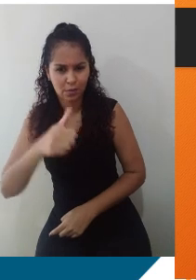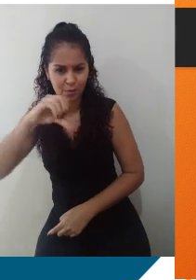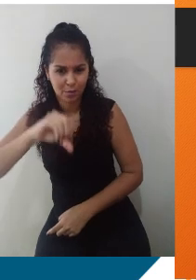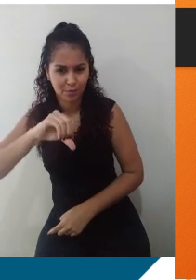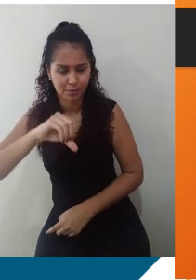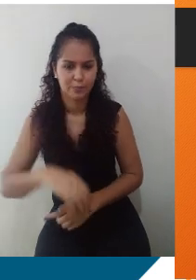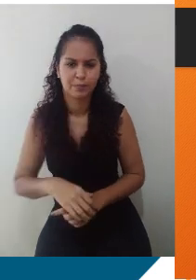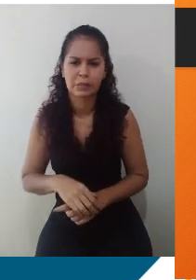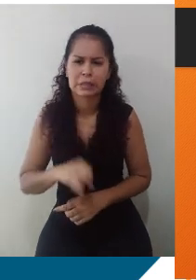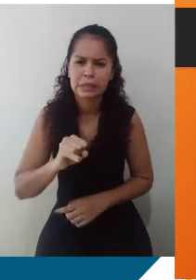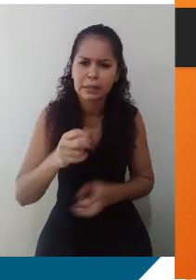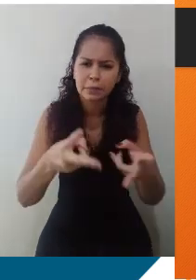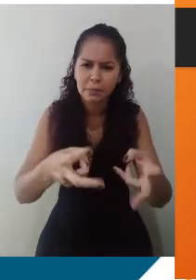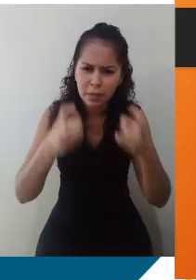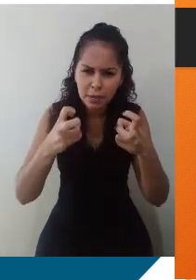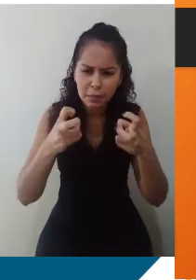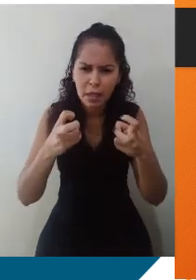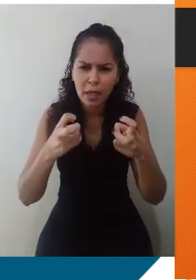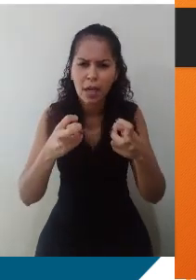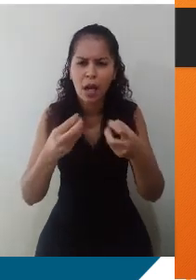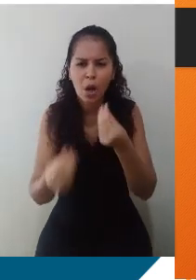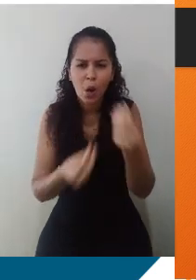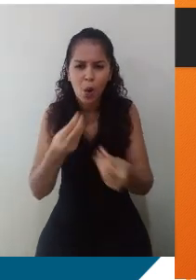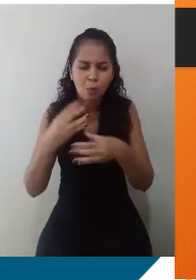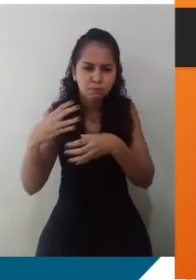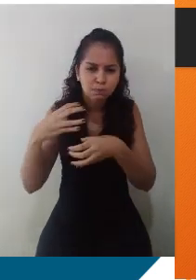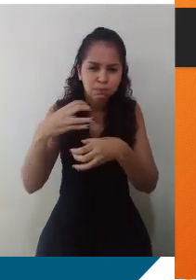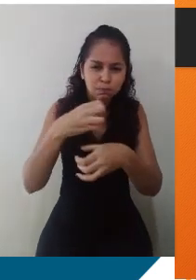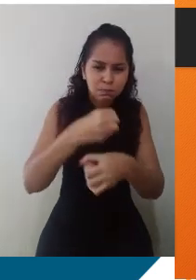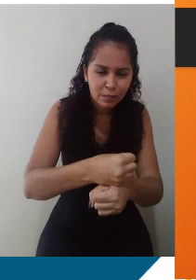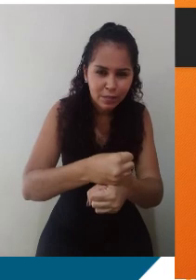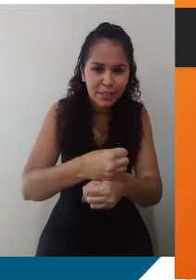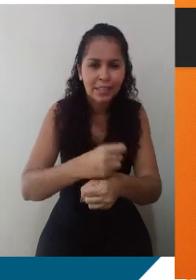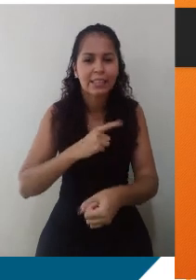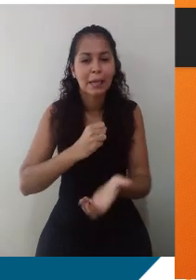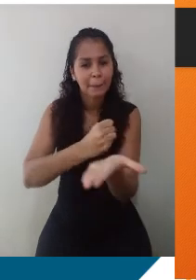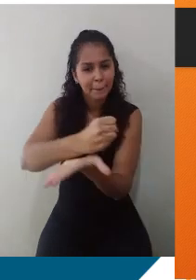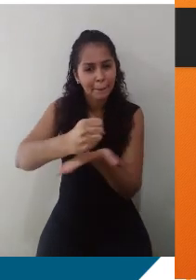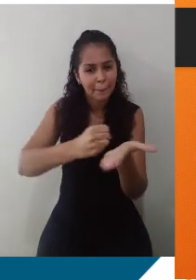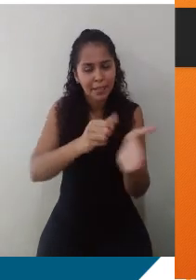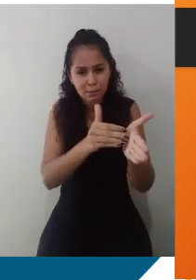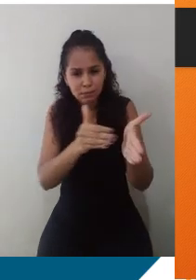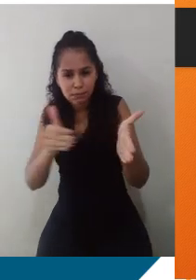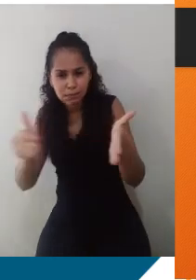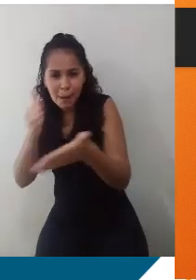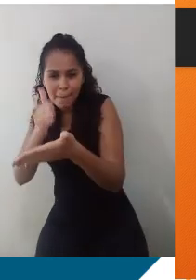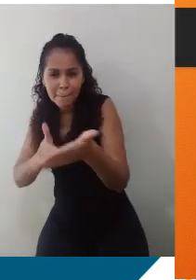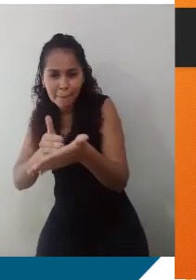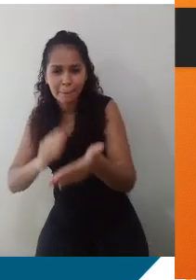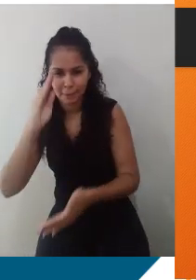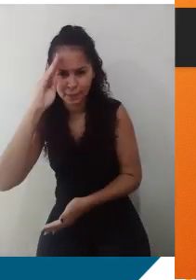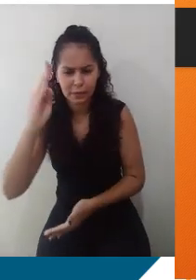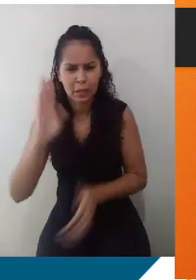119. Se você percebeu que a nossa técnica para somar esses números se apoiou na ideia de termo central, pode ser que você esteja